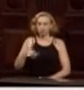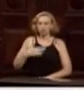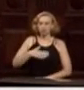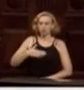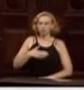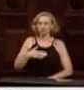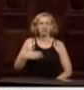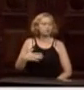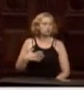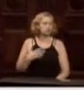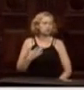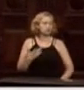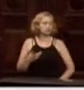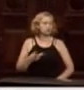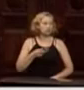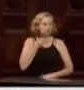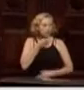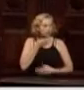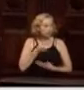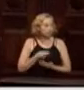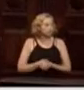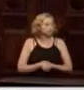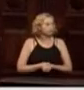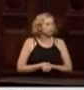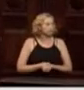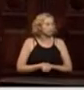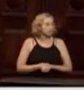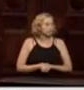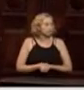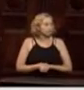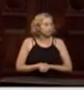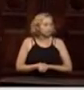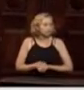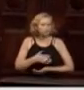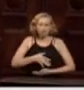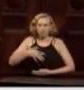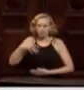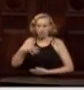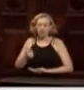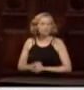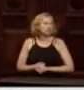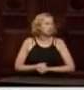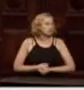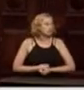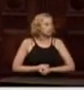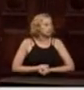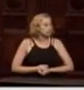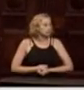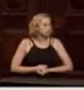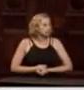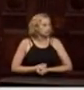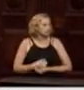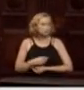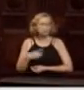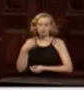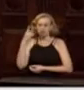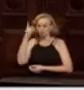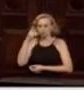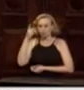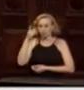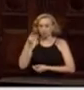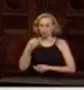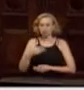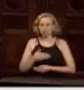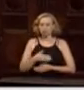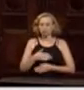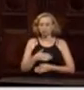prazer a presença da nossa amiga e deputada conosco aqui, a deputada federal Rosângela Gomes, que está